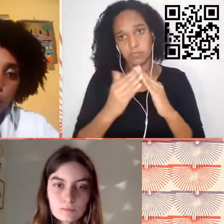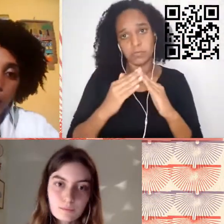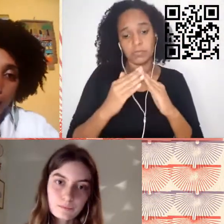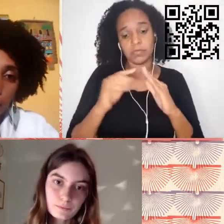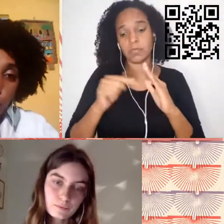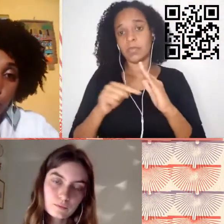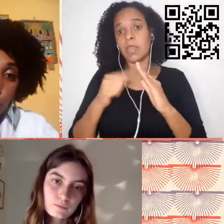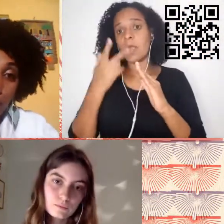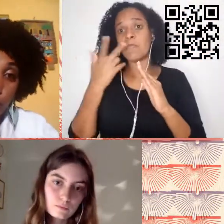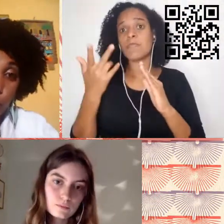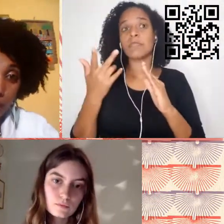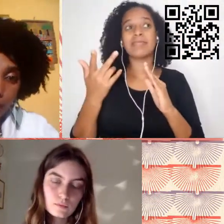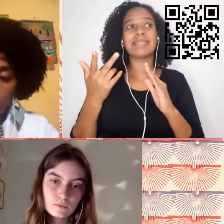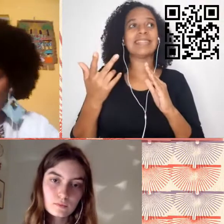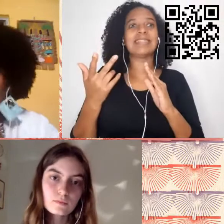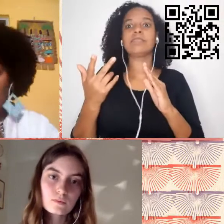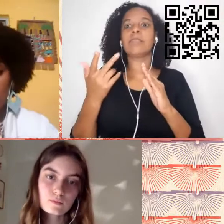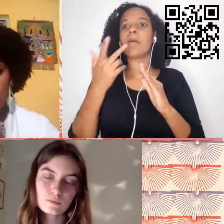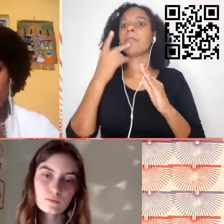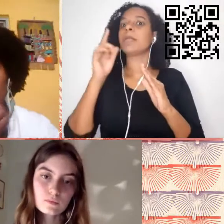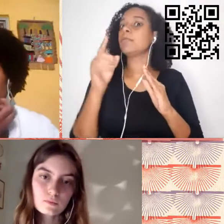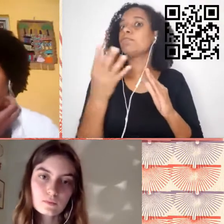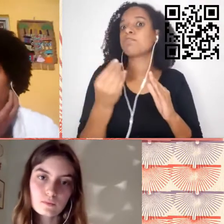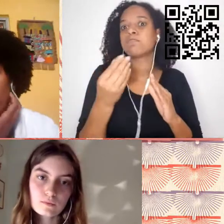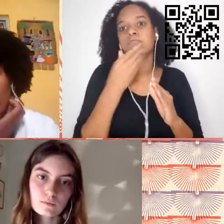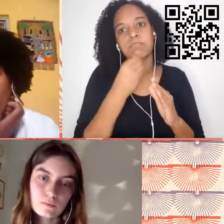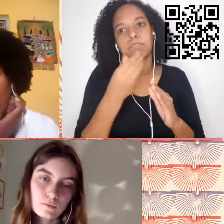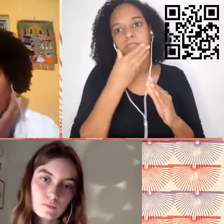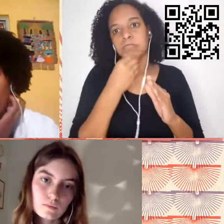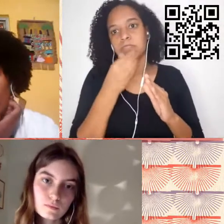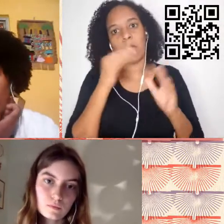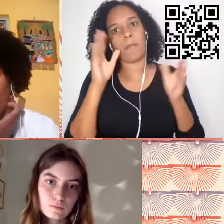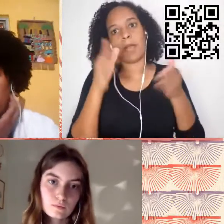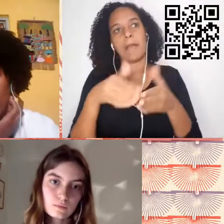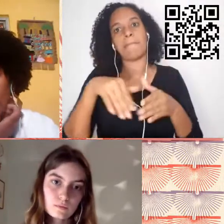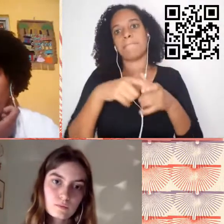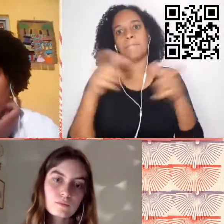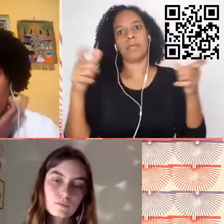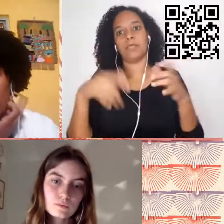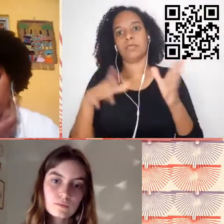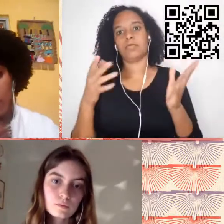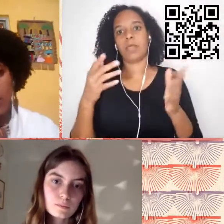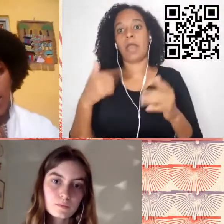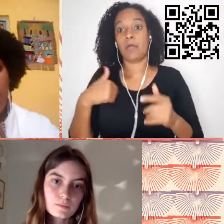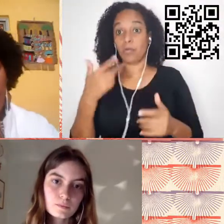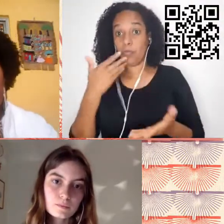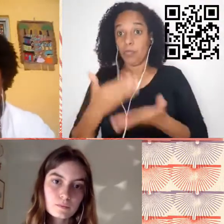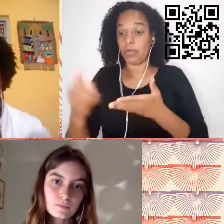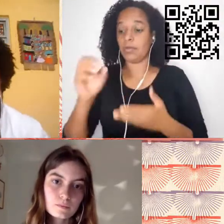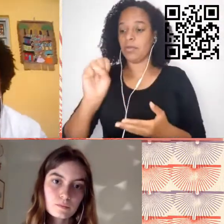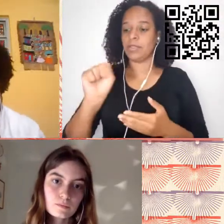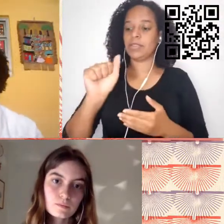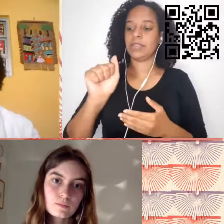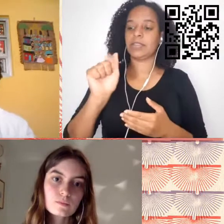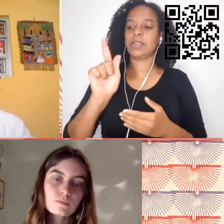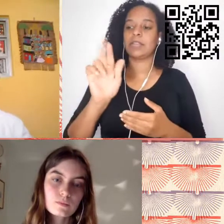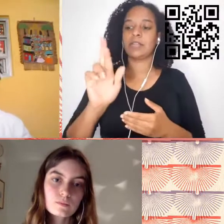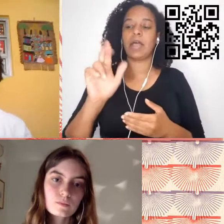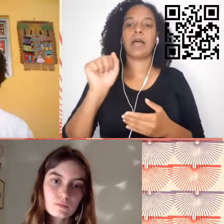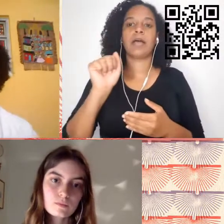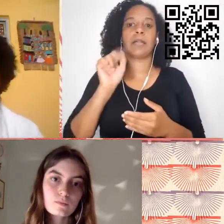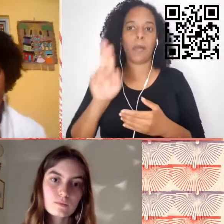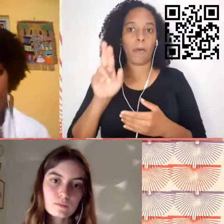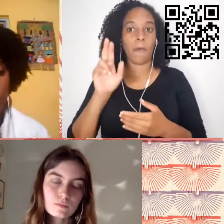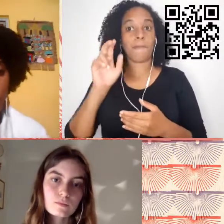continuava sendo ainda muito masculino. Então, quando eu falei para vocês do Sarau das Pretas, o Sarau das Pretas é uma junção de